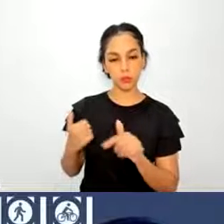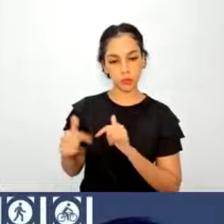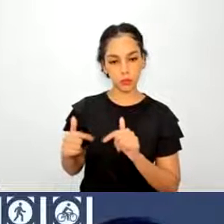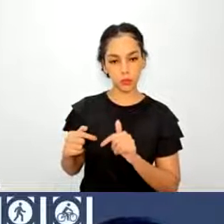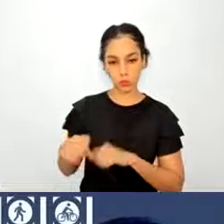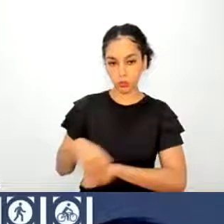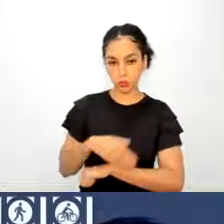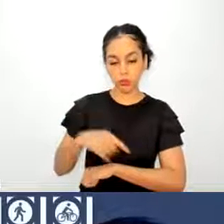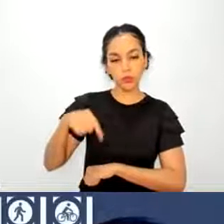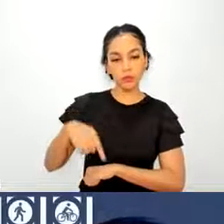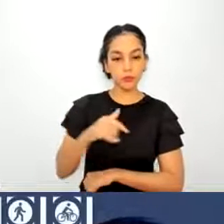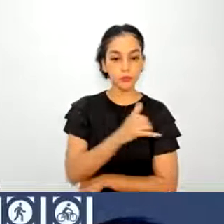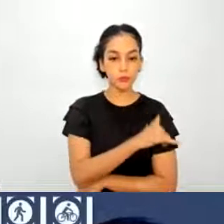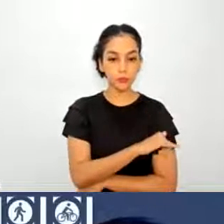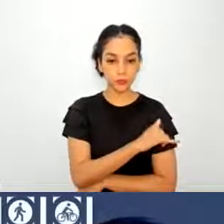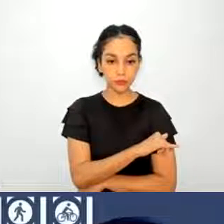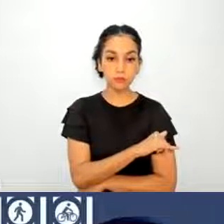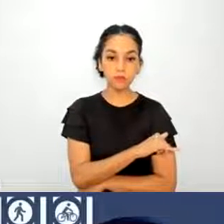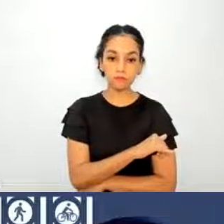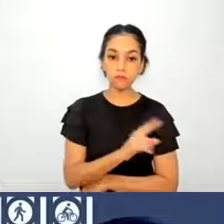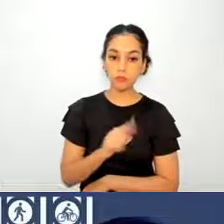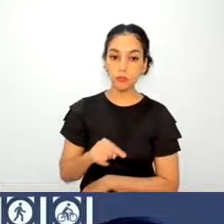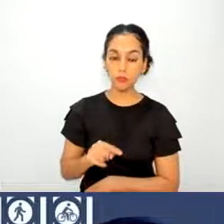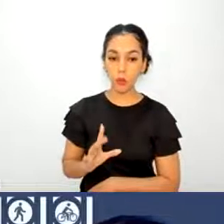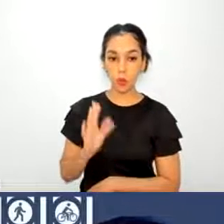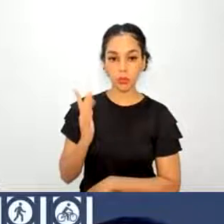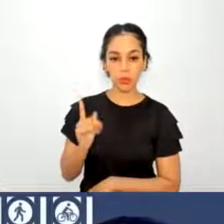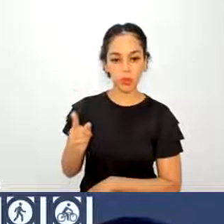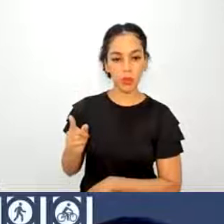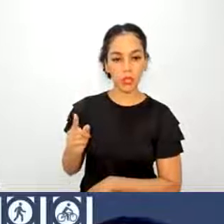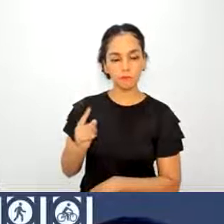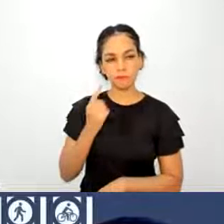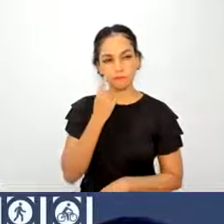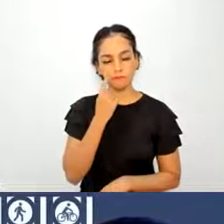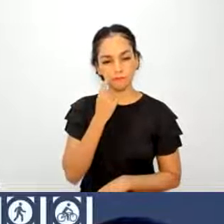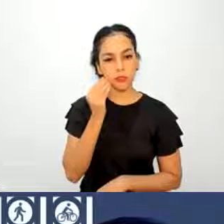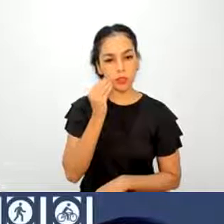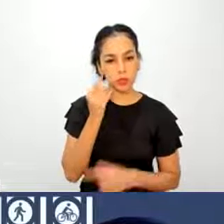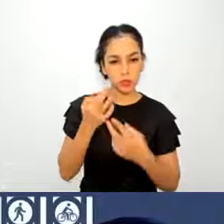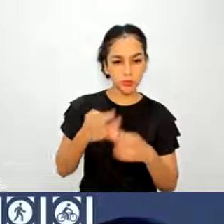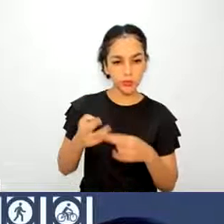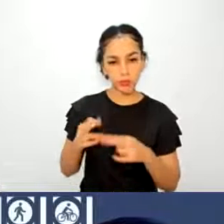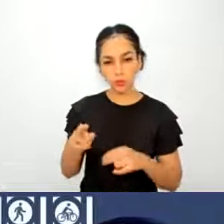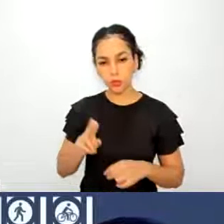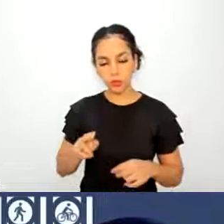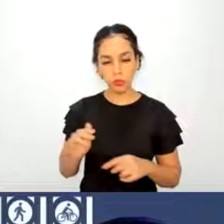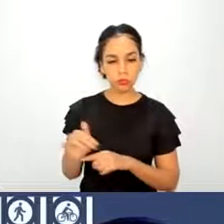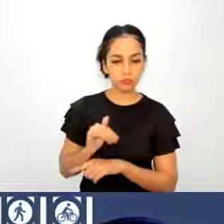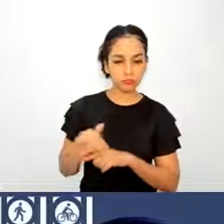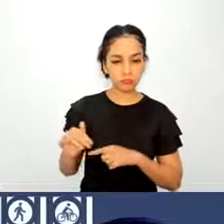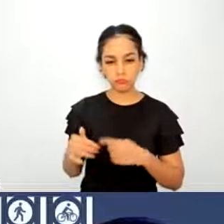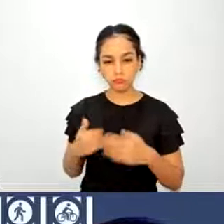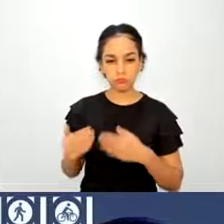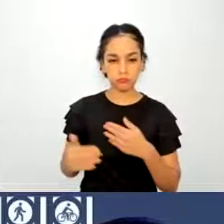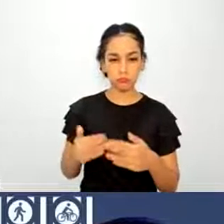Rio, e essa foi uma questão levantada por ela, e ela está tentando resolver com alguns elementos na fase temporária, quando ela